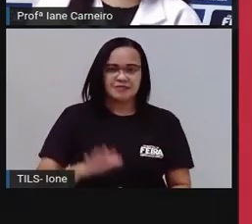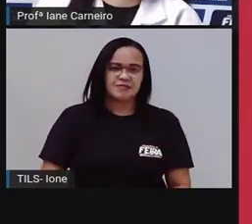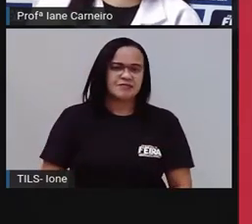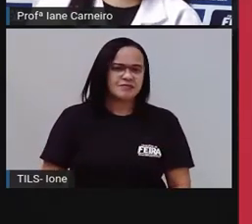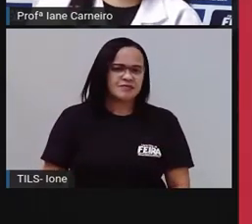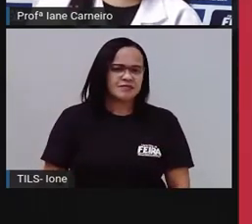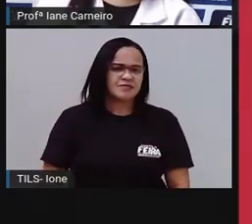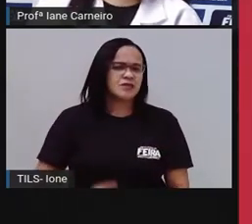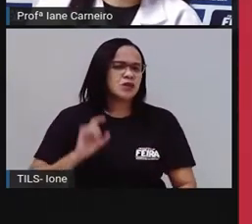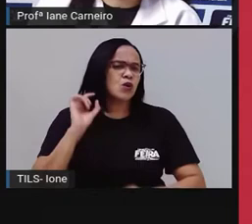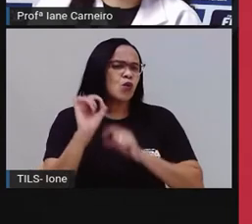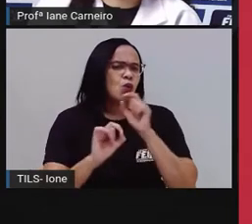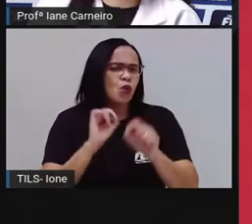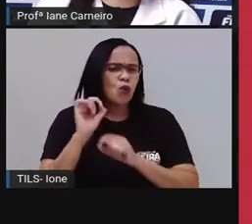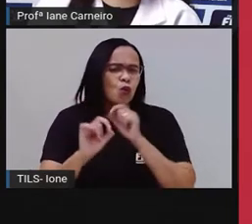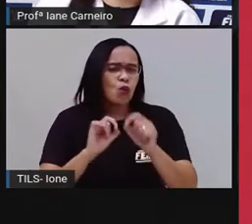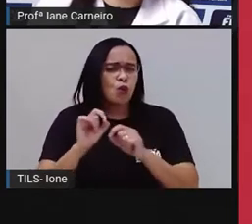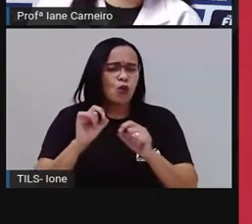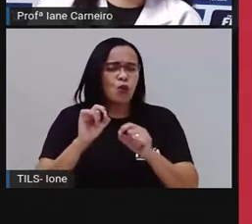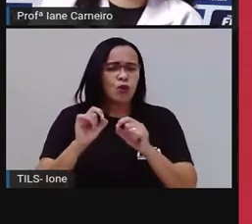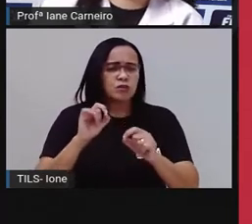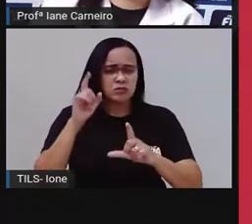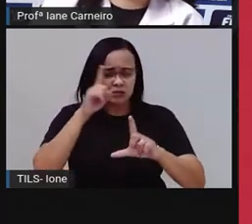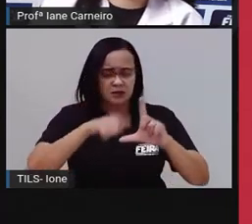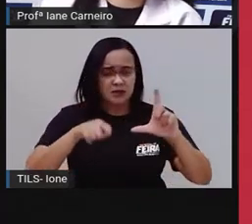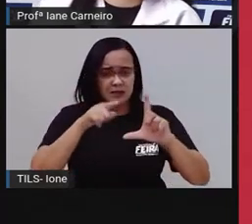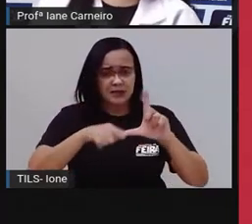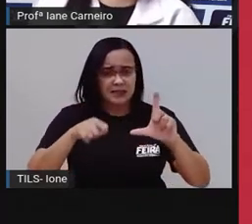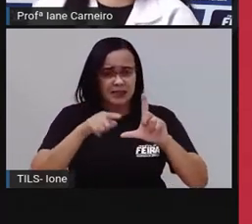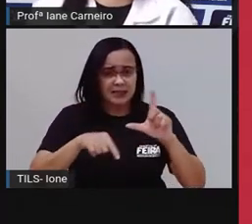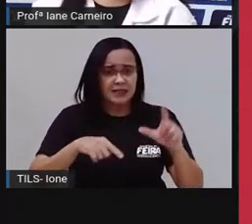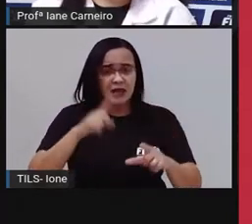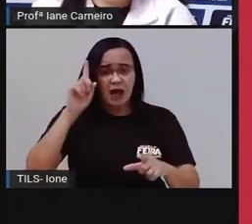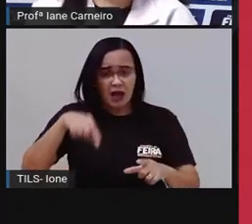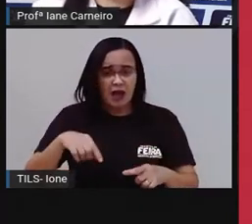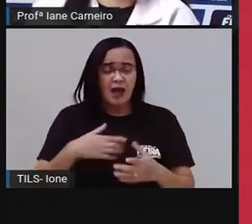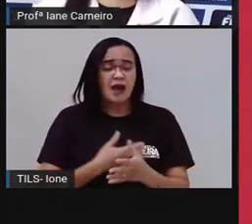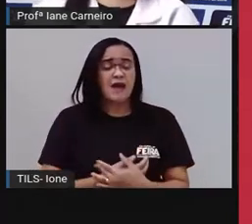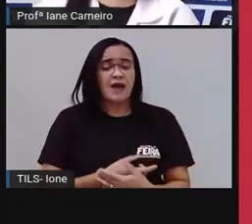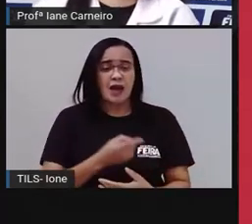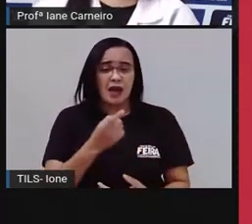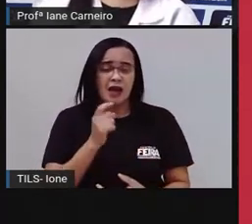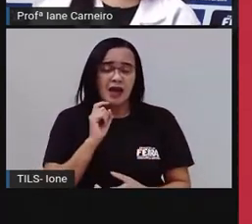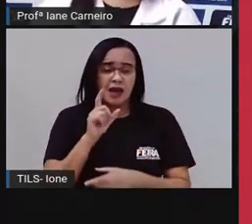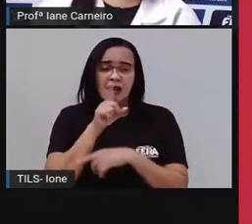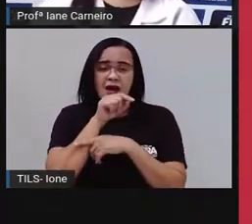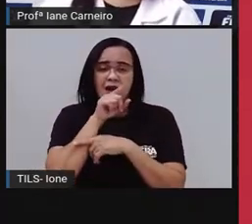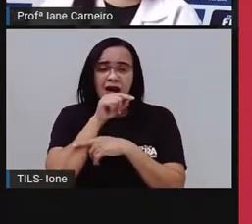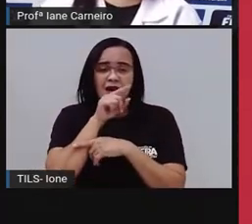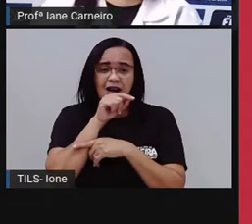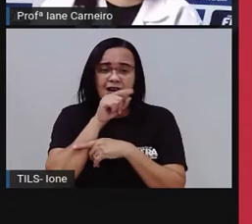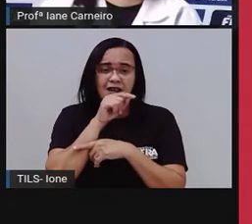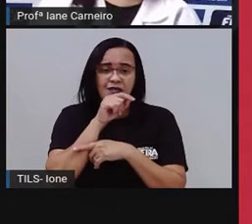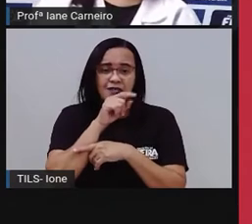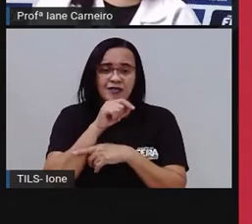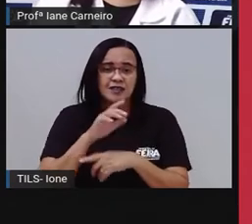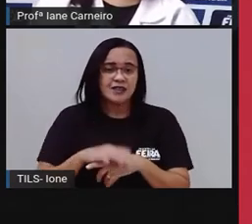Adivinhe que é para já. Qual a letra que é ave quando é má?